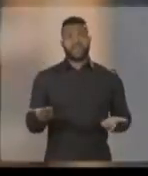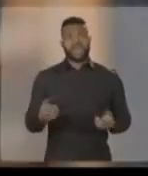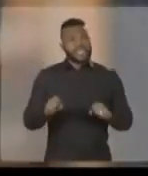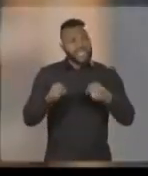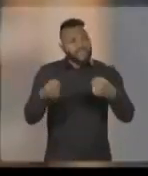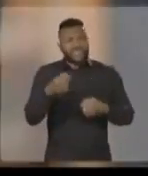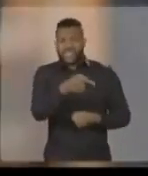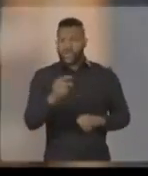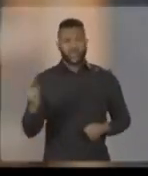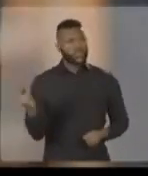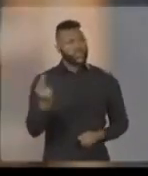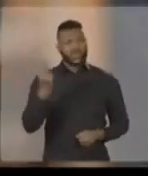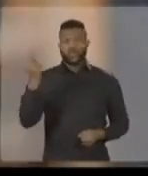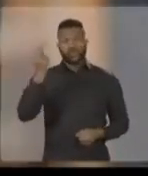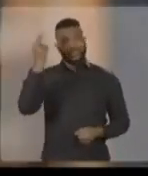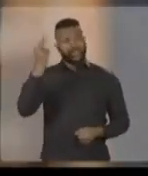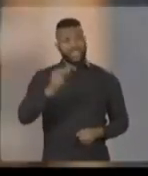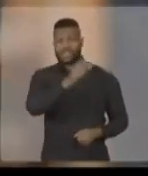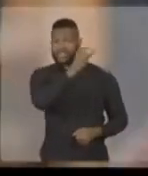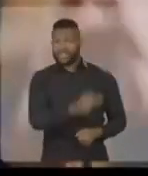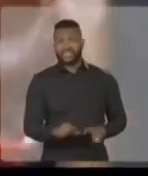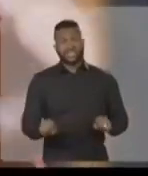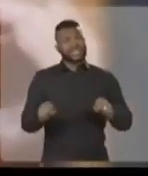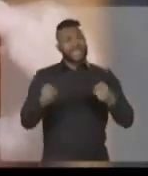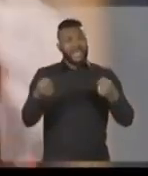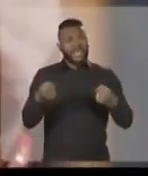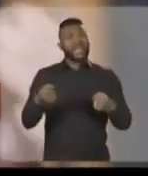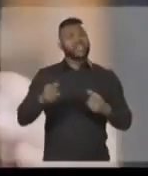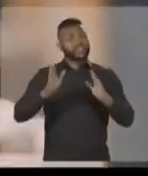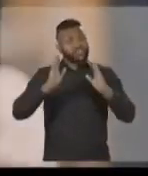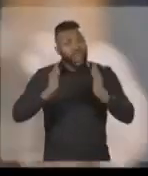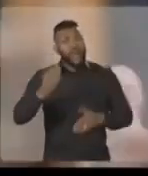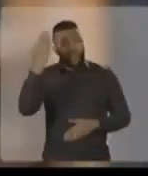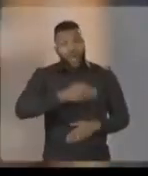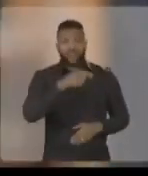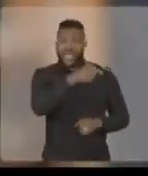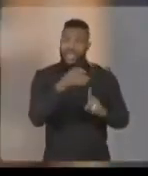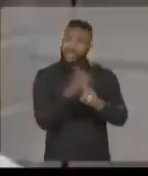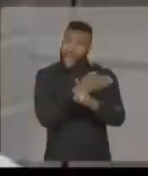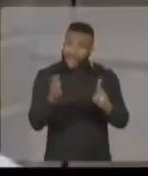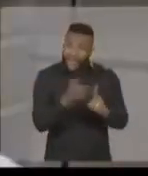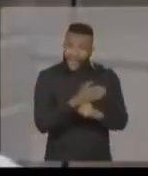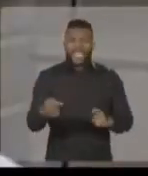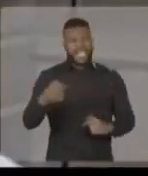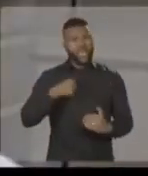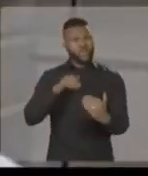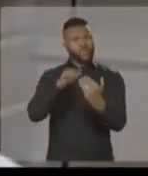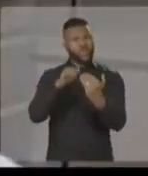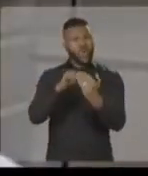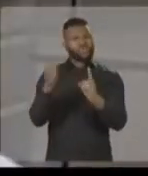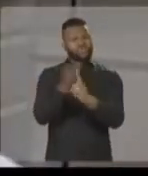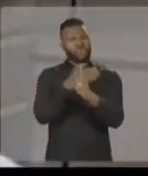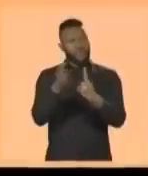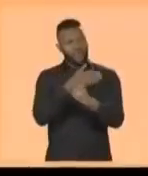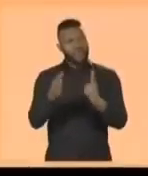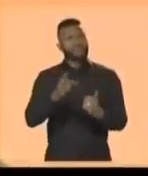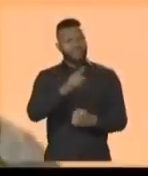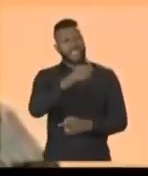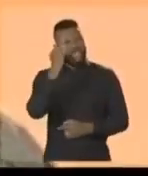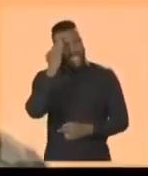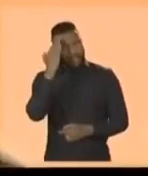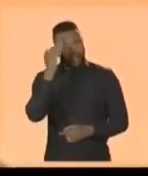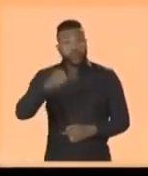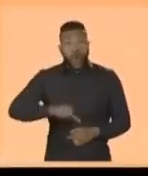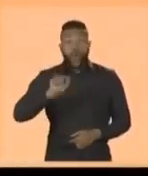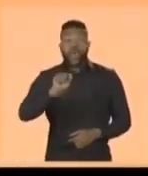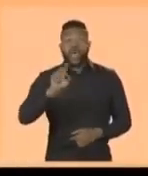pode defender esse cara. Porque esse cara já foi declarado torturador. Eu sou favorável à tortura, tu sabe disso.